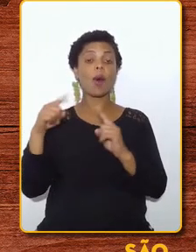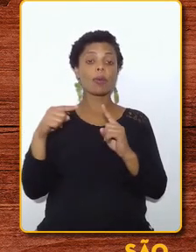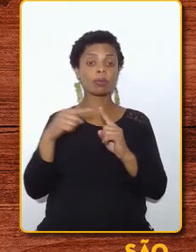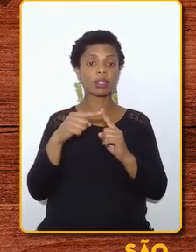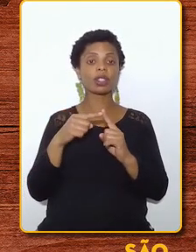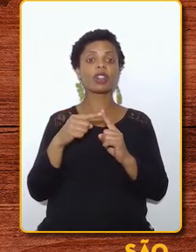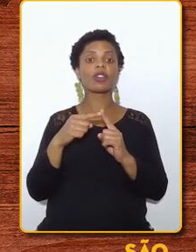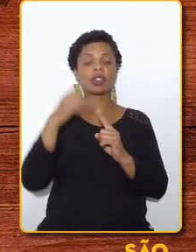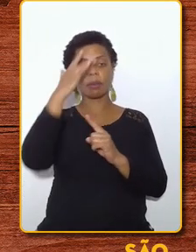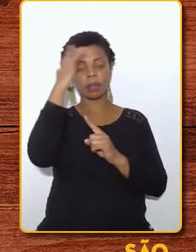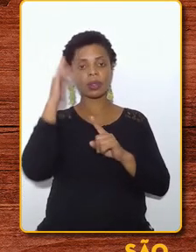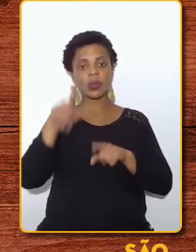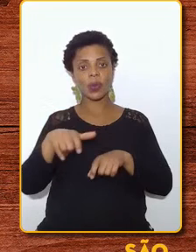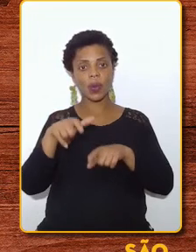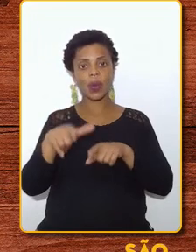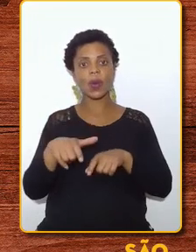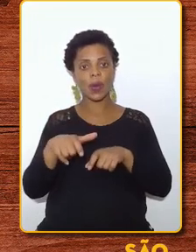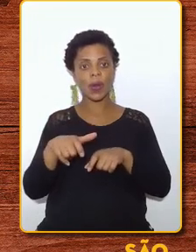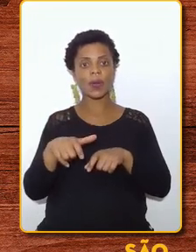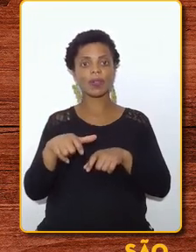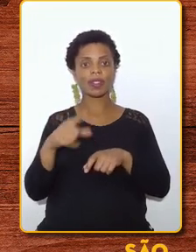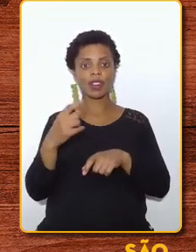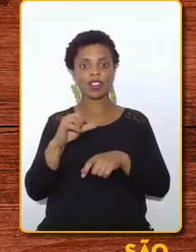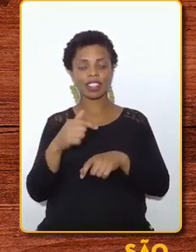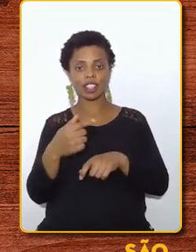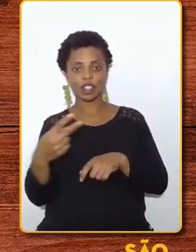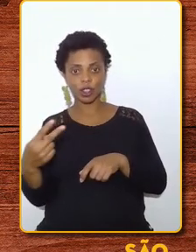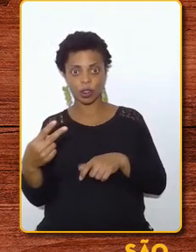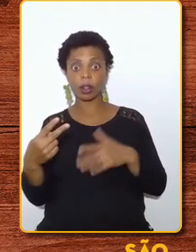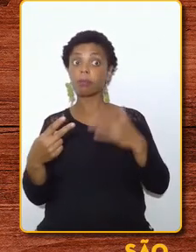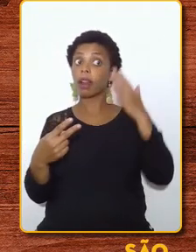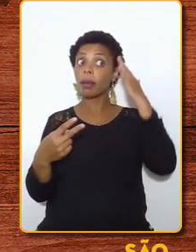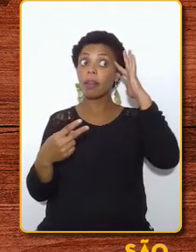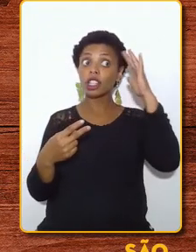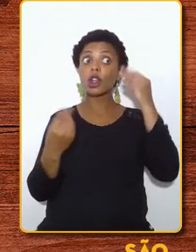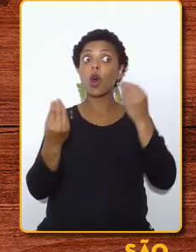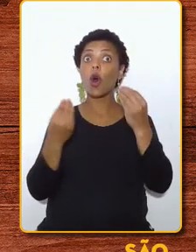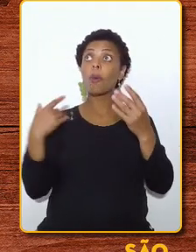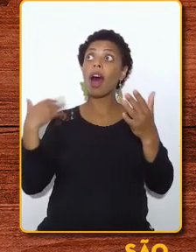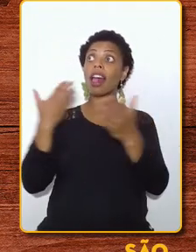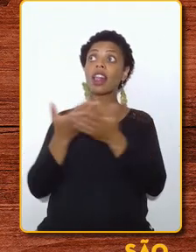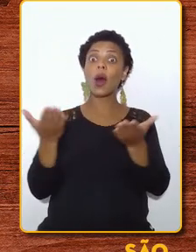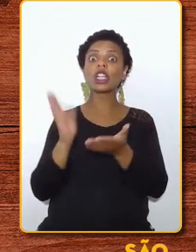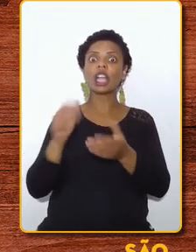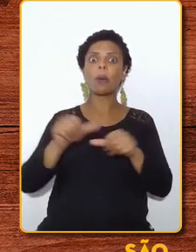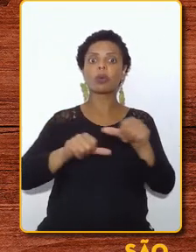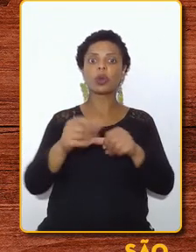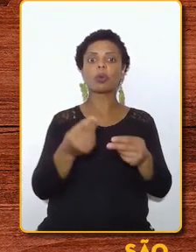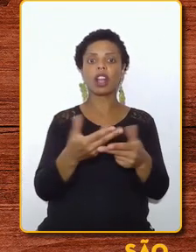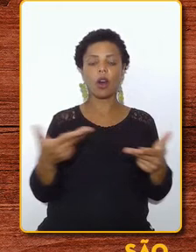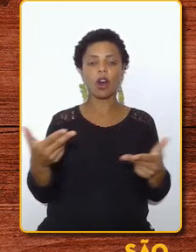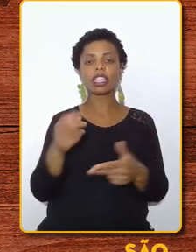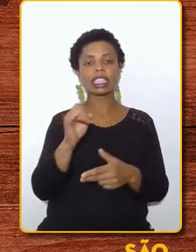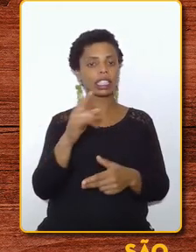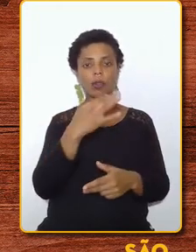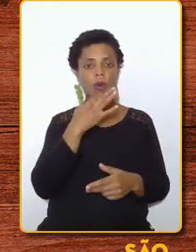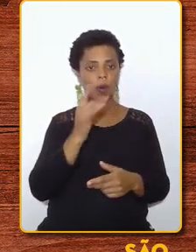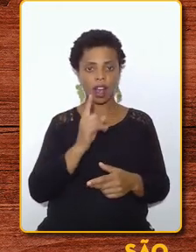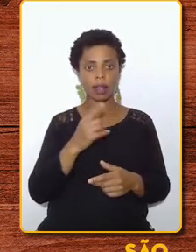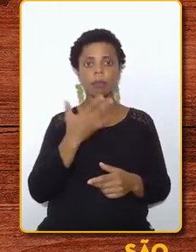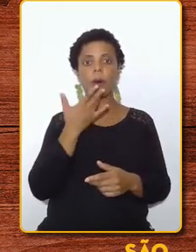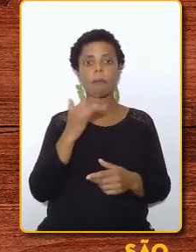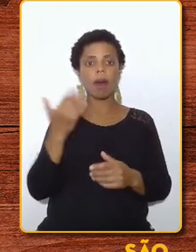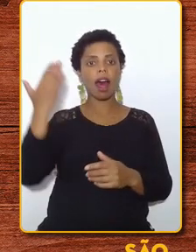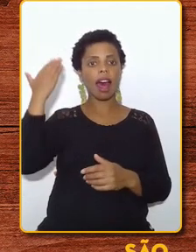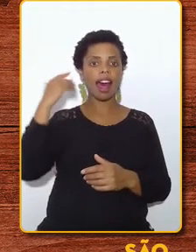mudou nesse período. Né? E para quem não conhece, meu pai, antes de ser conhecido como